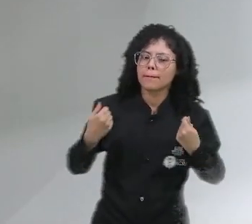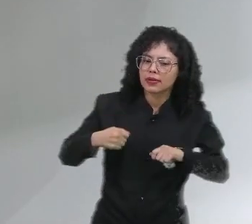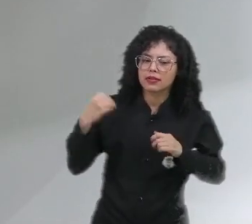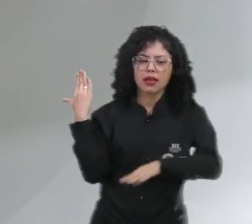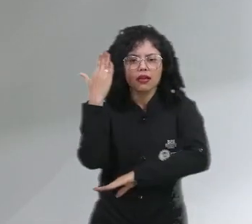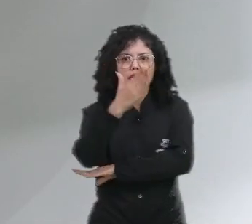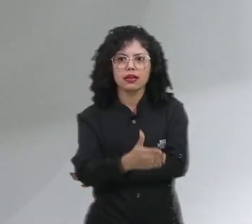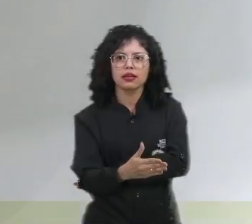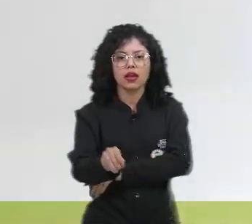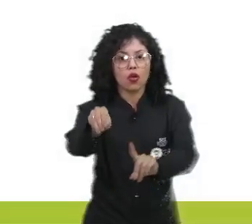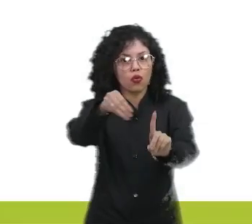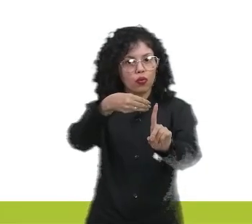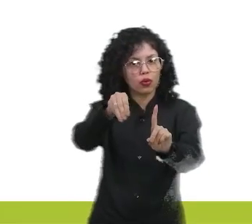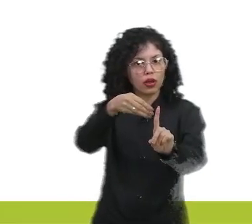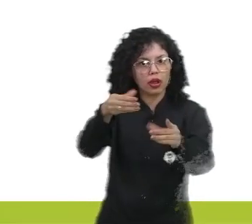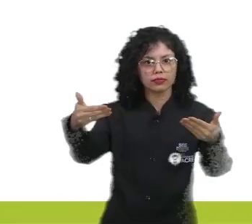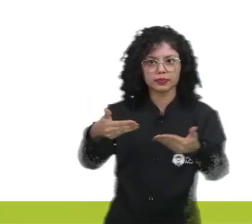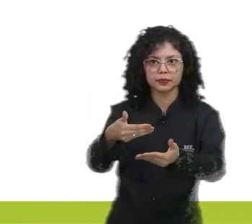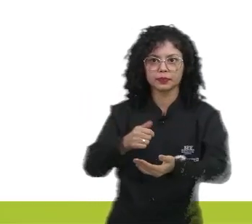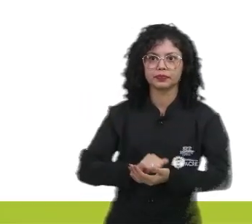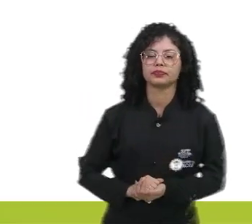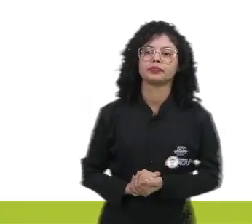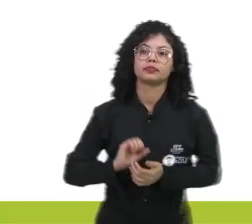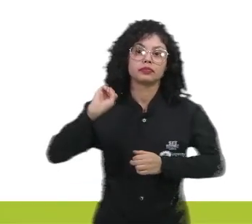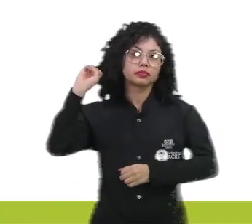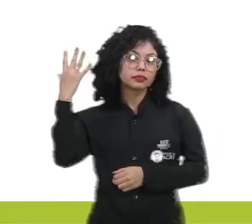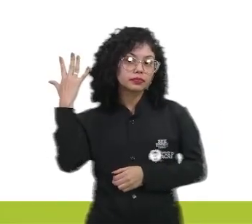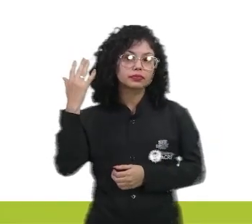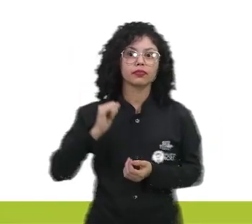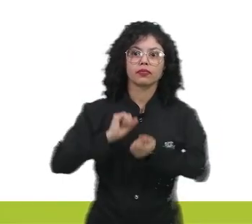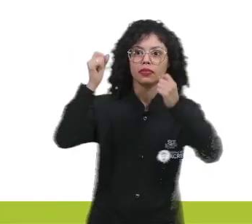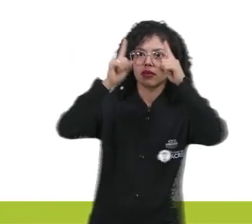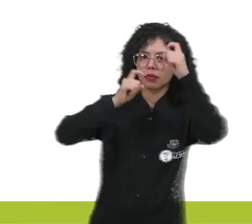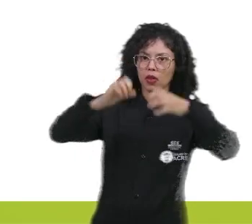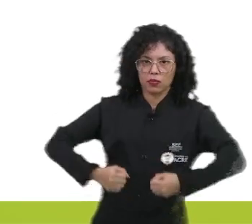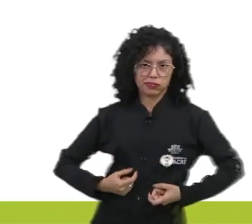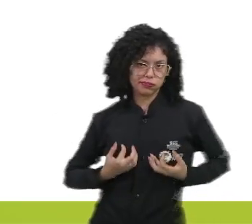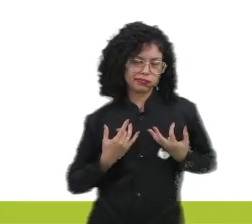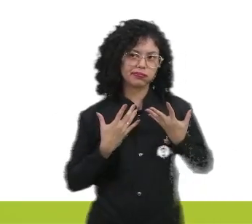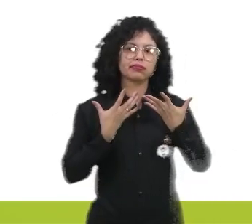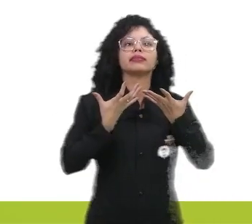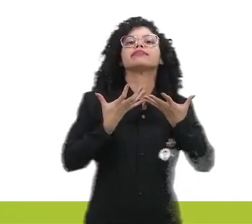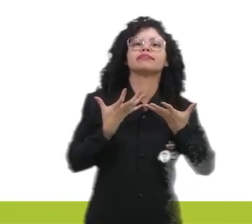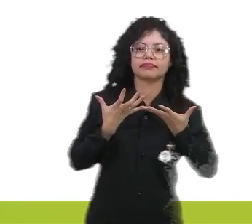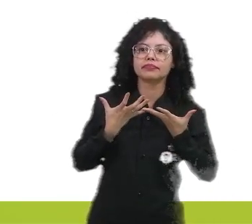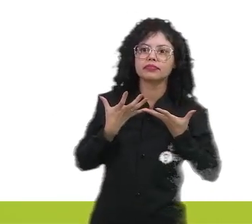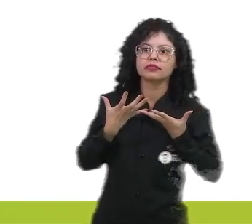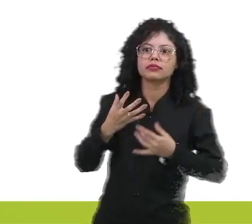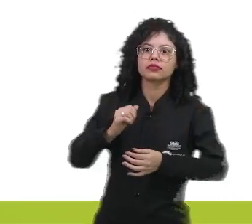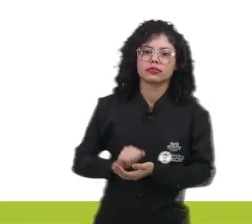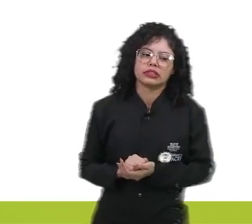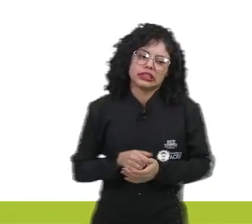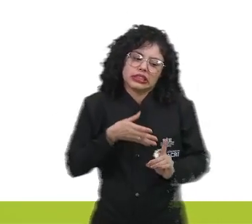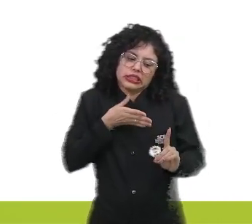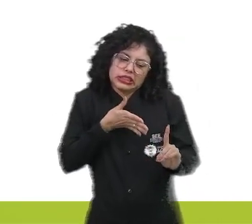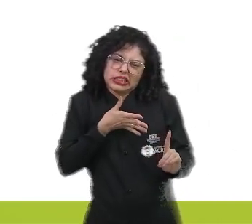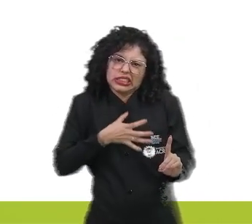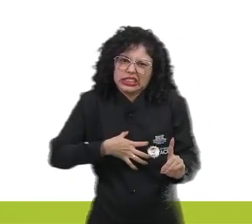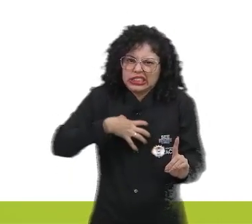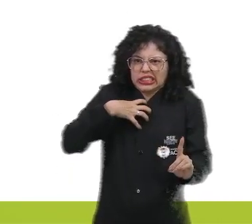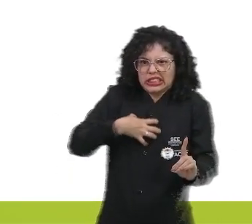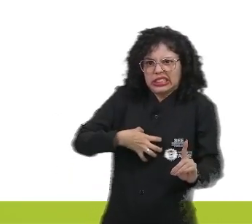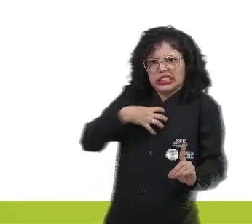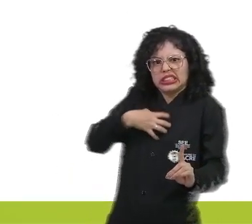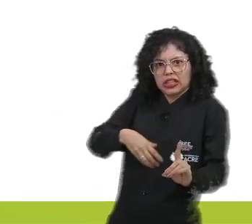da vulnerabilidade agora, ó, que seria no caso de expressar emoções, pode ser intimidante devido à sensação